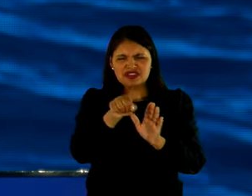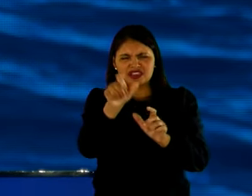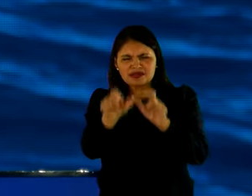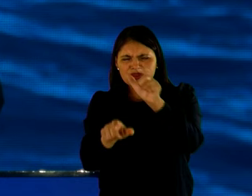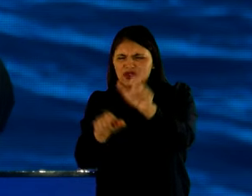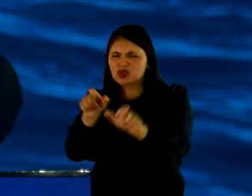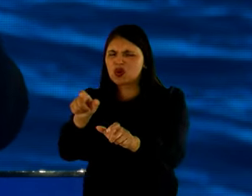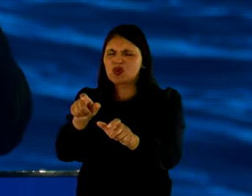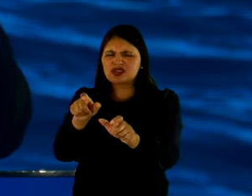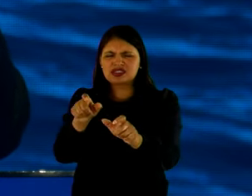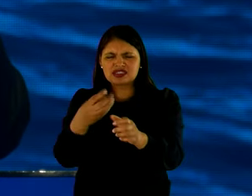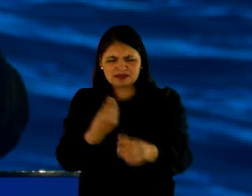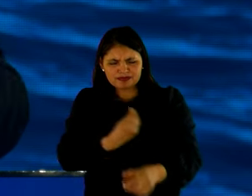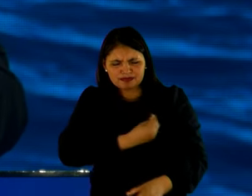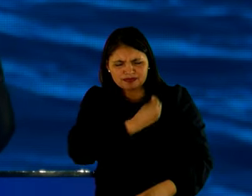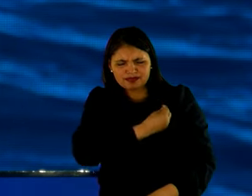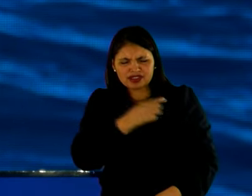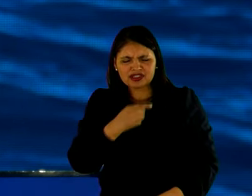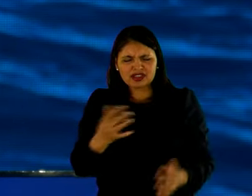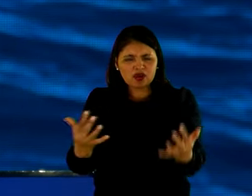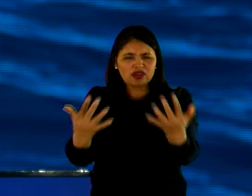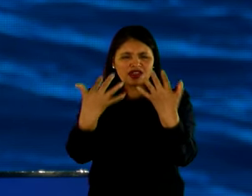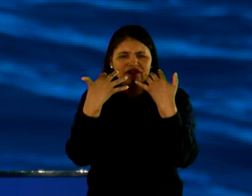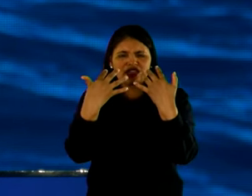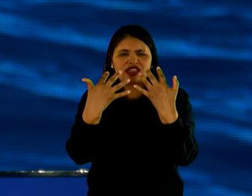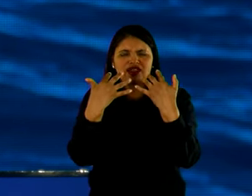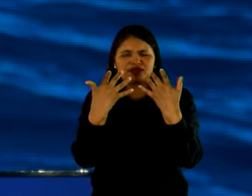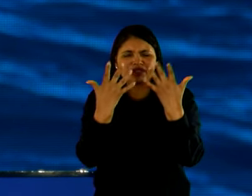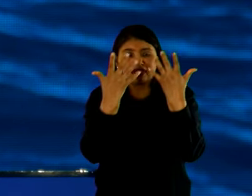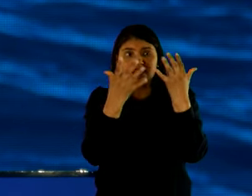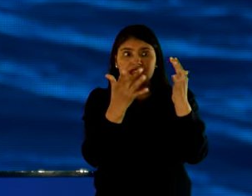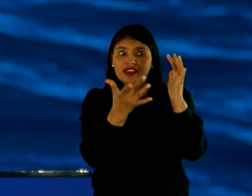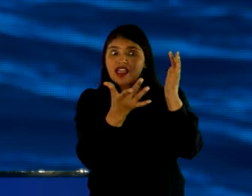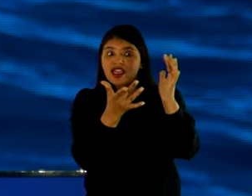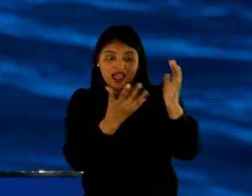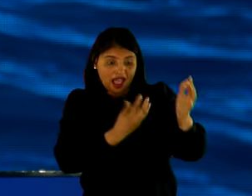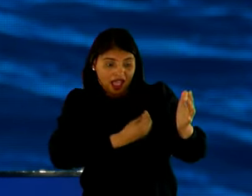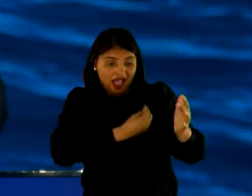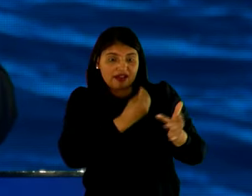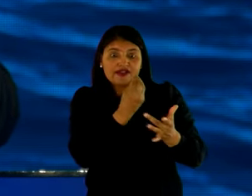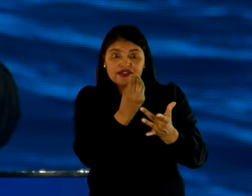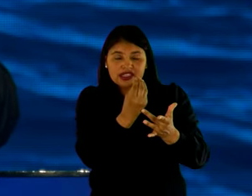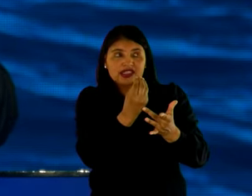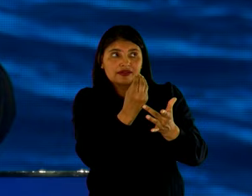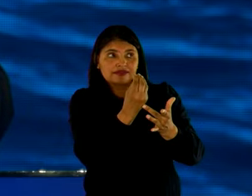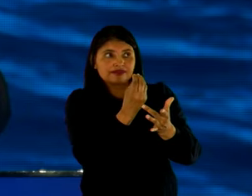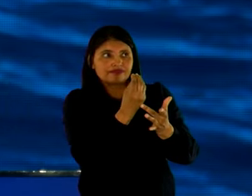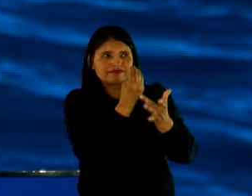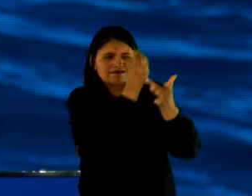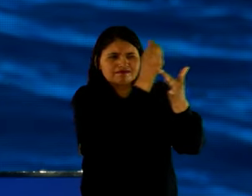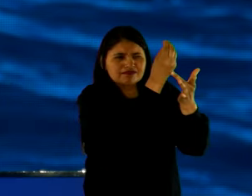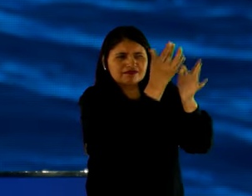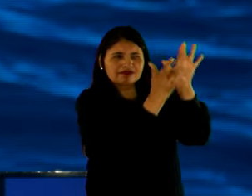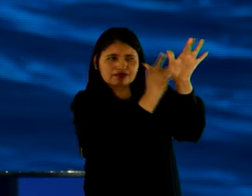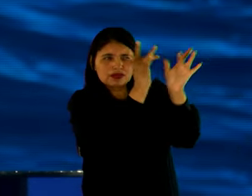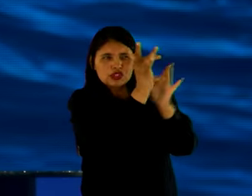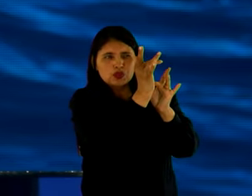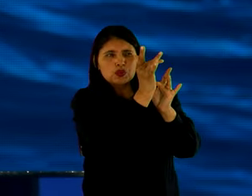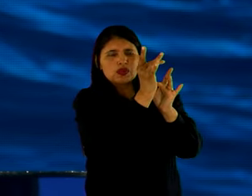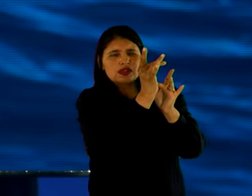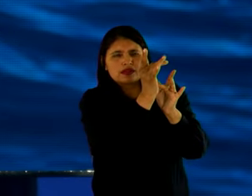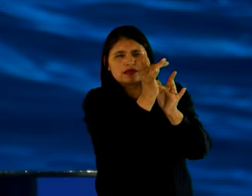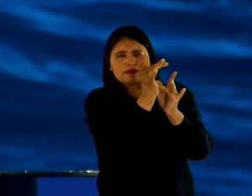assistindo pelas redes sociais que gostaria de entregar a sua vida para Jesus Cristo? Olha bem o que eu estou te